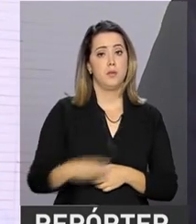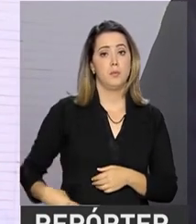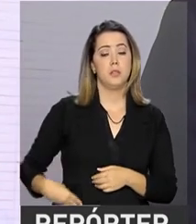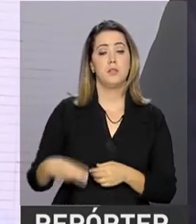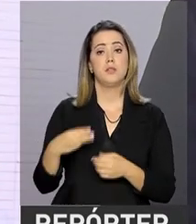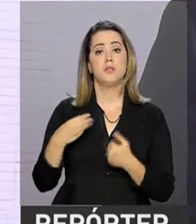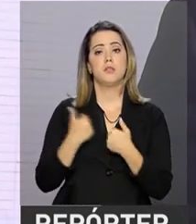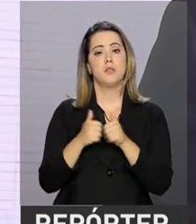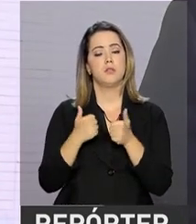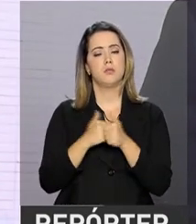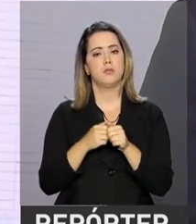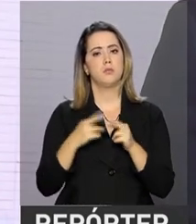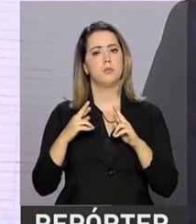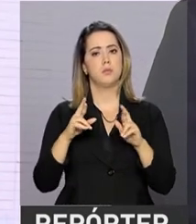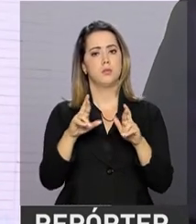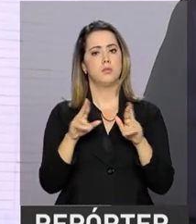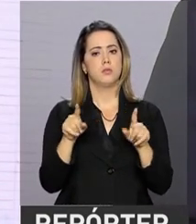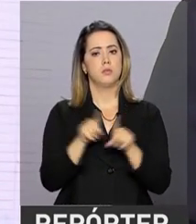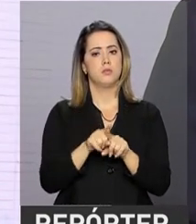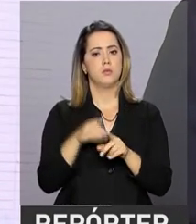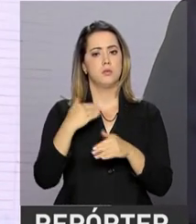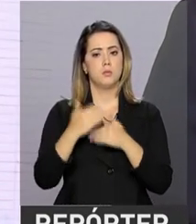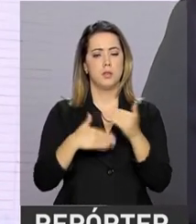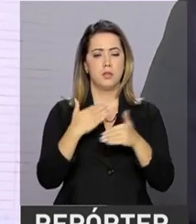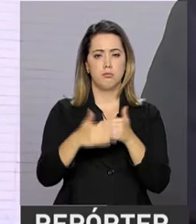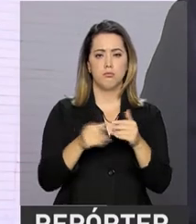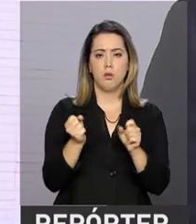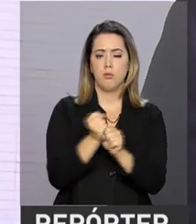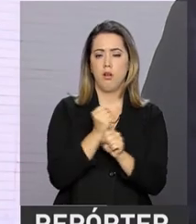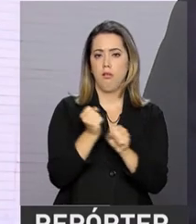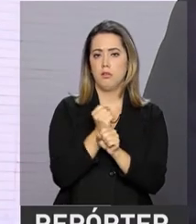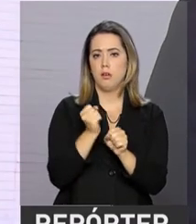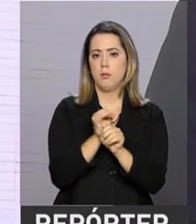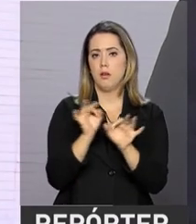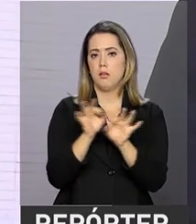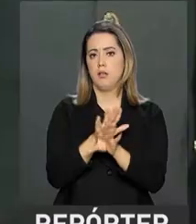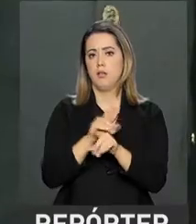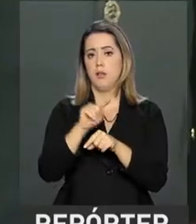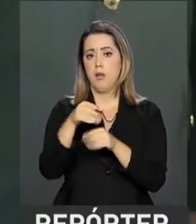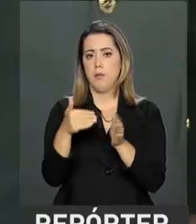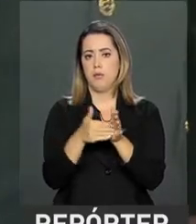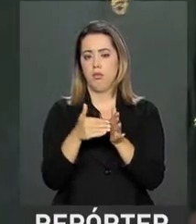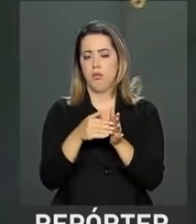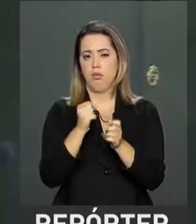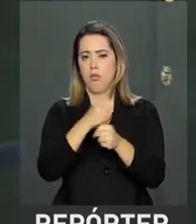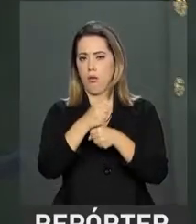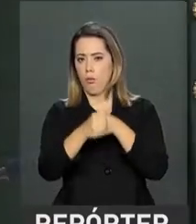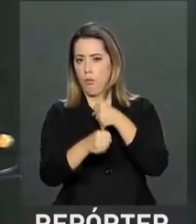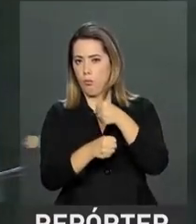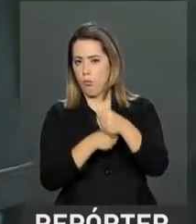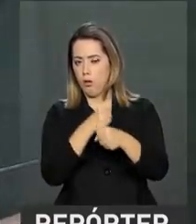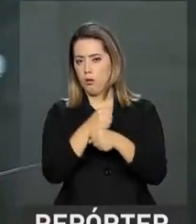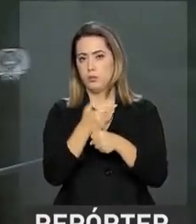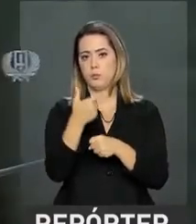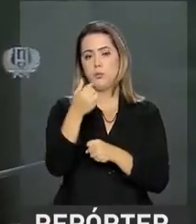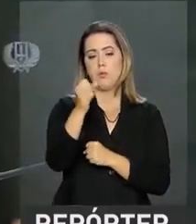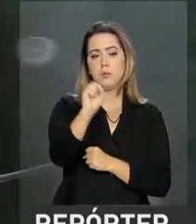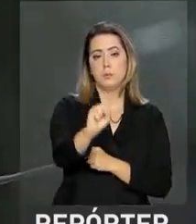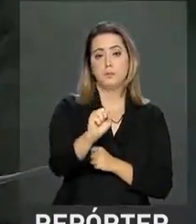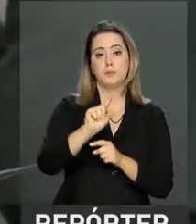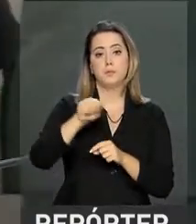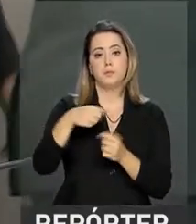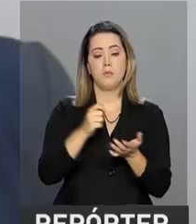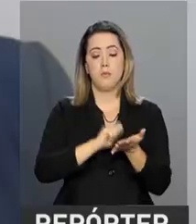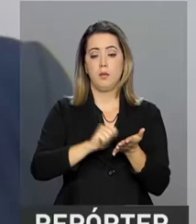transportes espera que os trabalhos sejam concluídos até o final do ano que vem depois da assinatura o ministro dos transportes